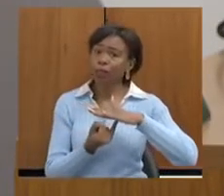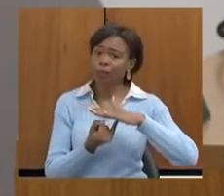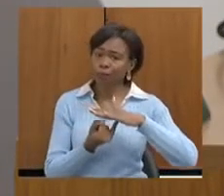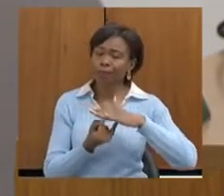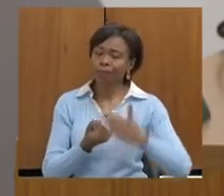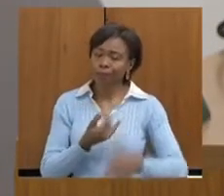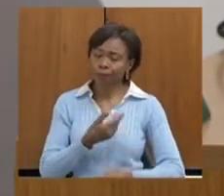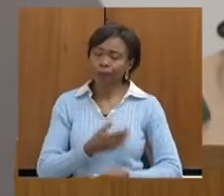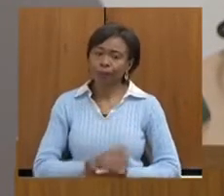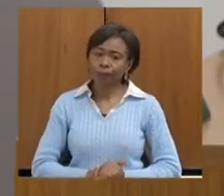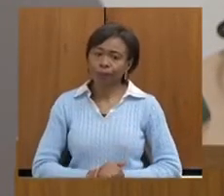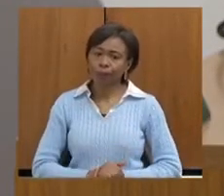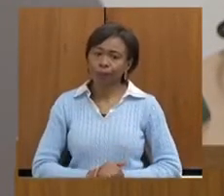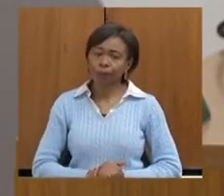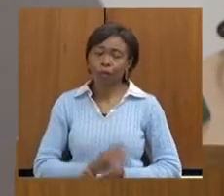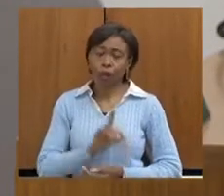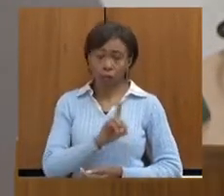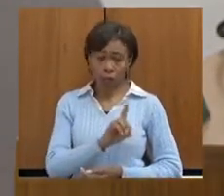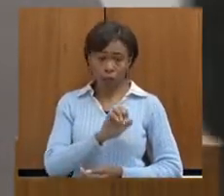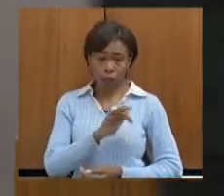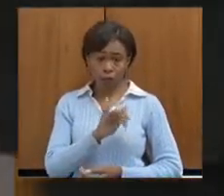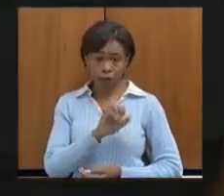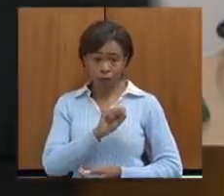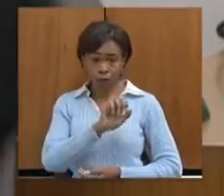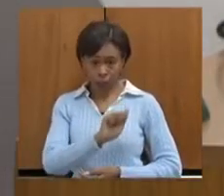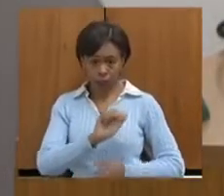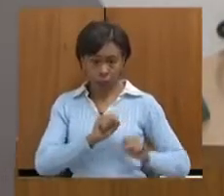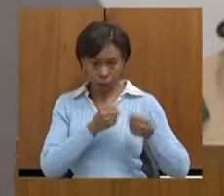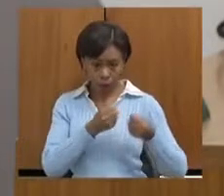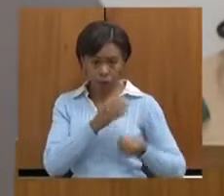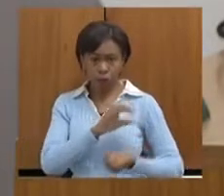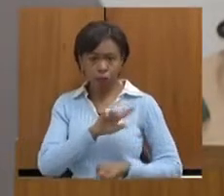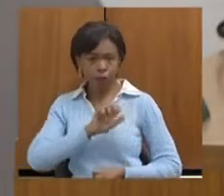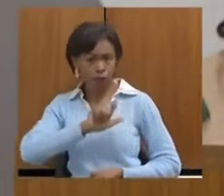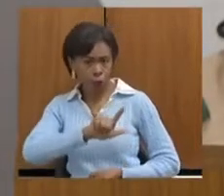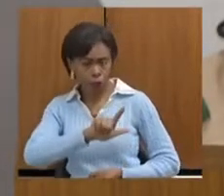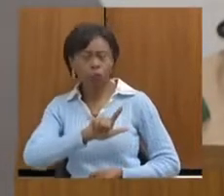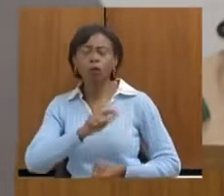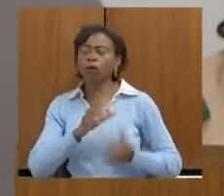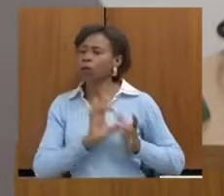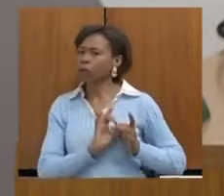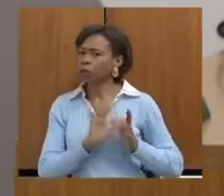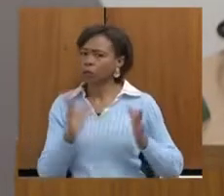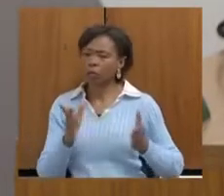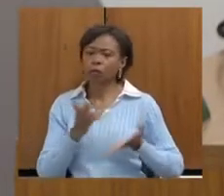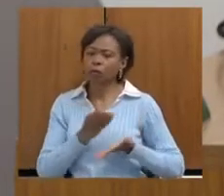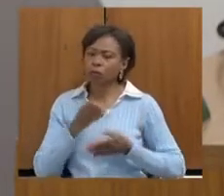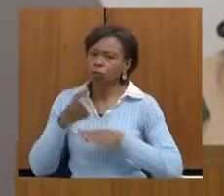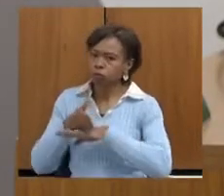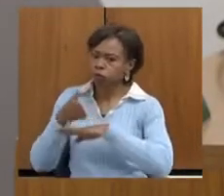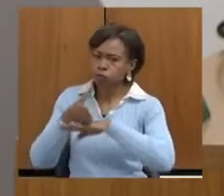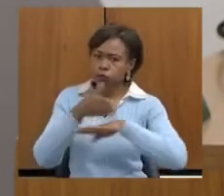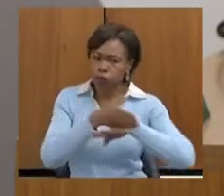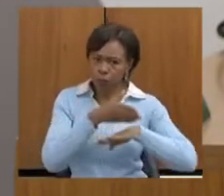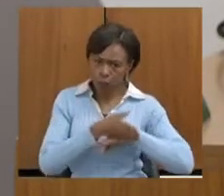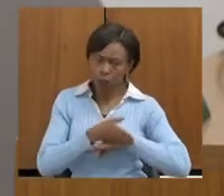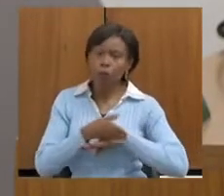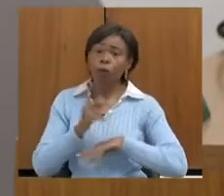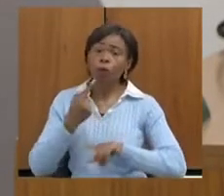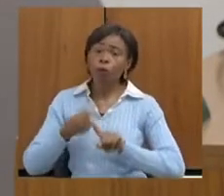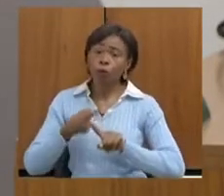processo de Facebook está disposição e se fará presente sempre que for convidada nessas ocasiões porque